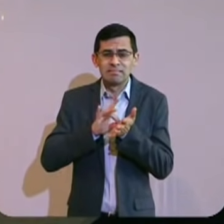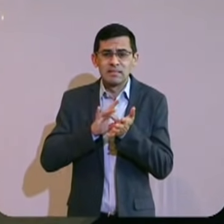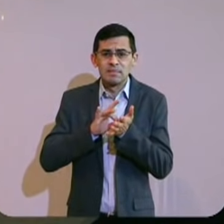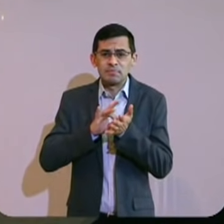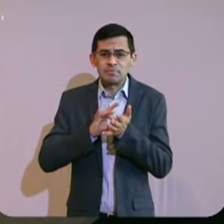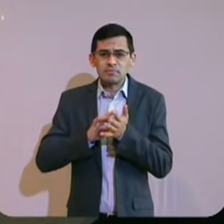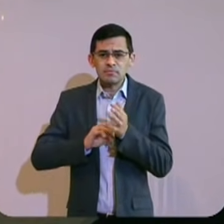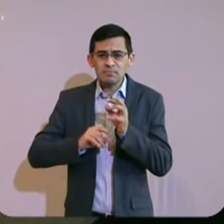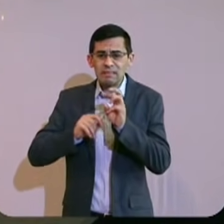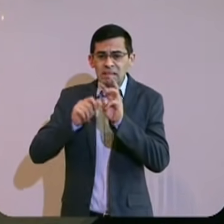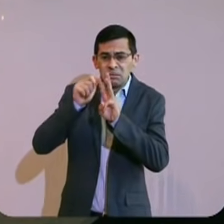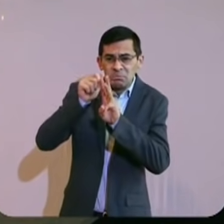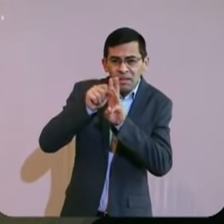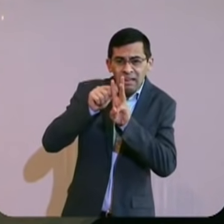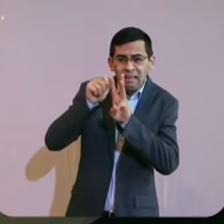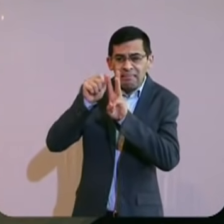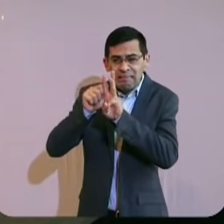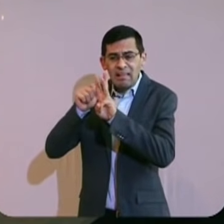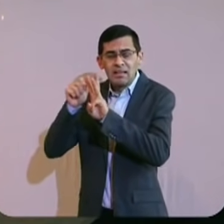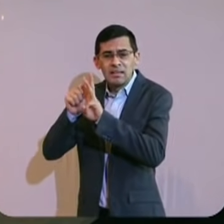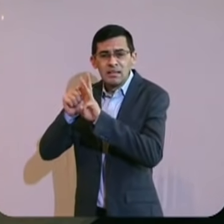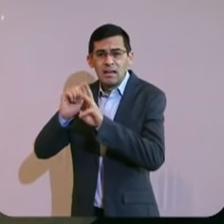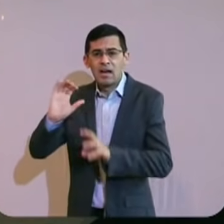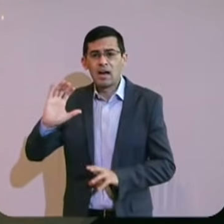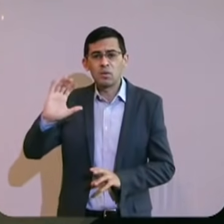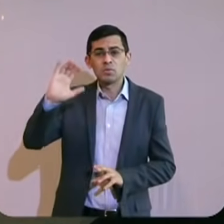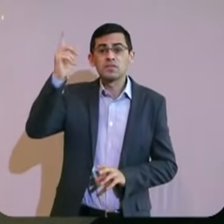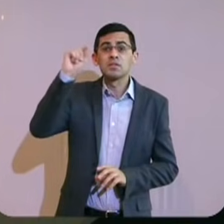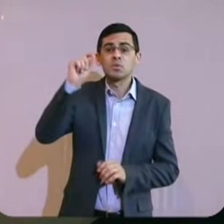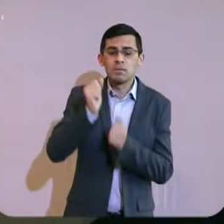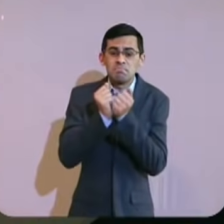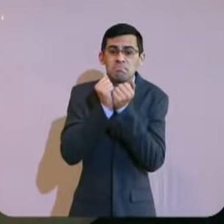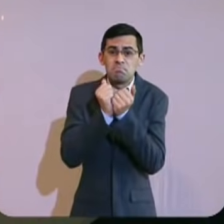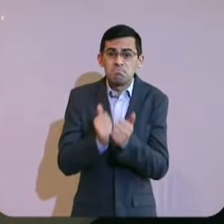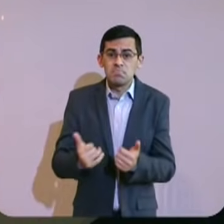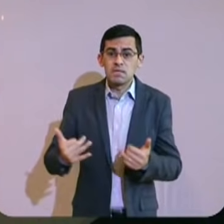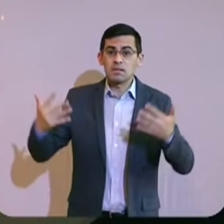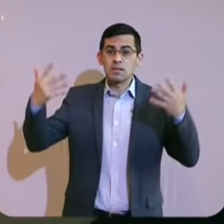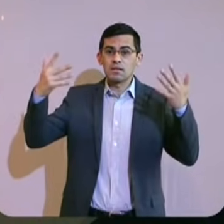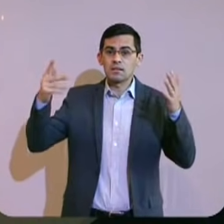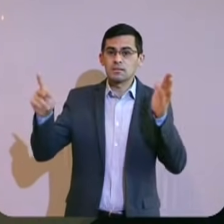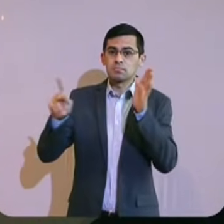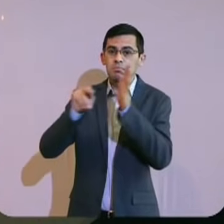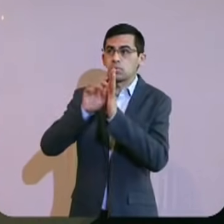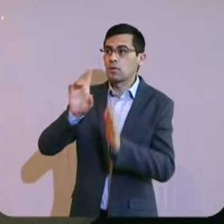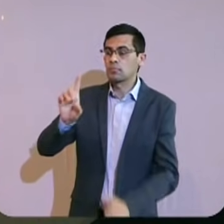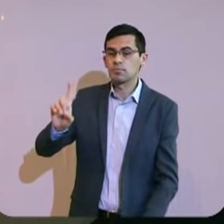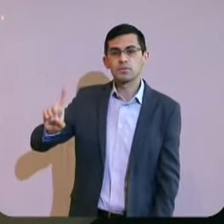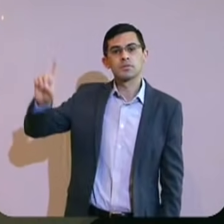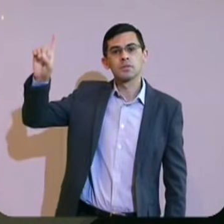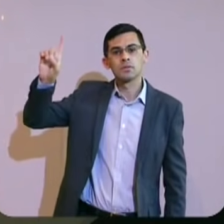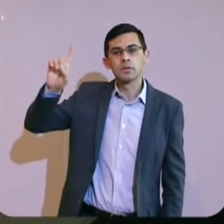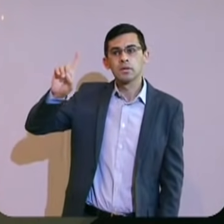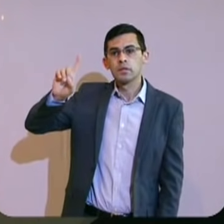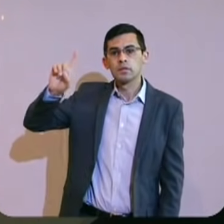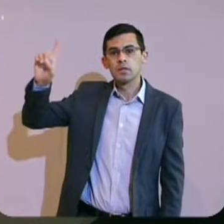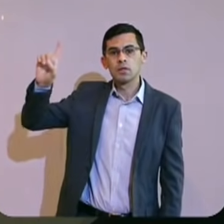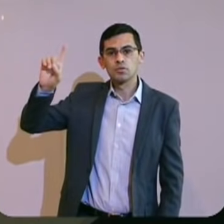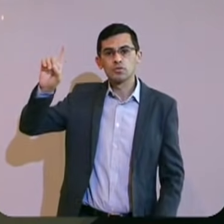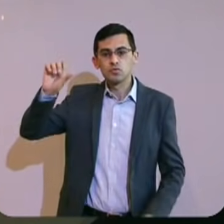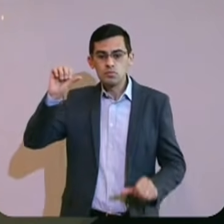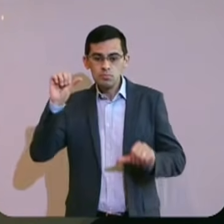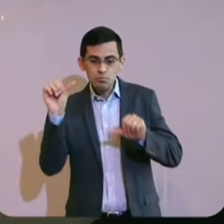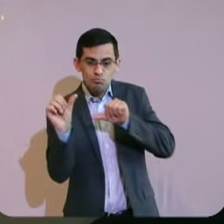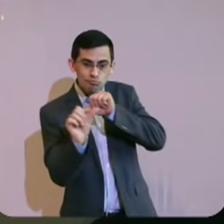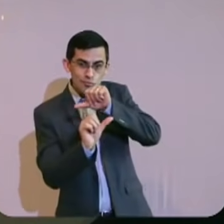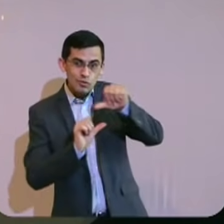E durante aqueles 3 meses aconteceram milagres de Deus. E Deus estava mudando um chip aqui